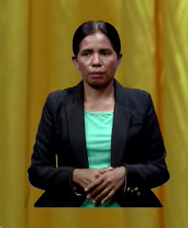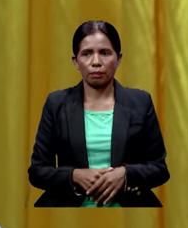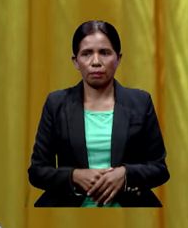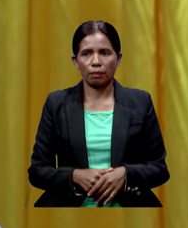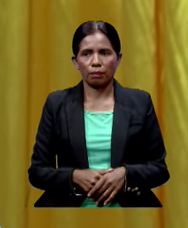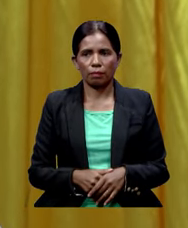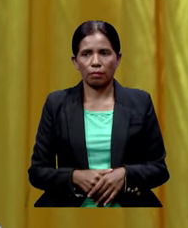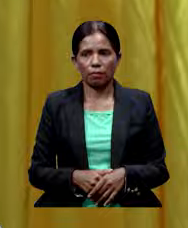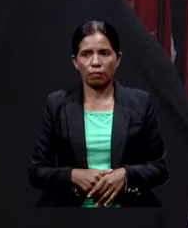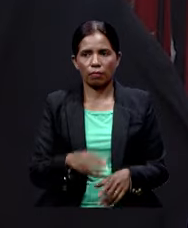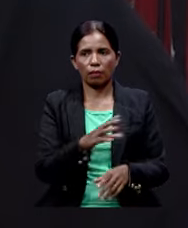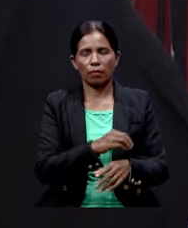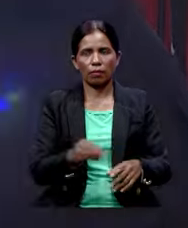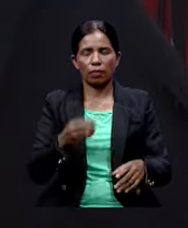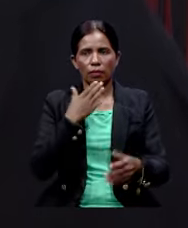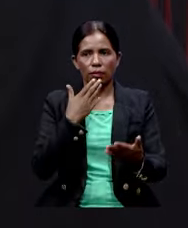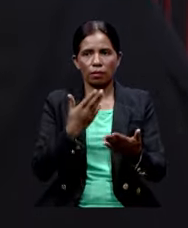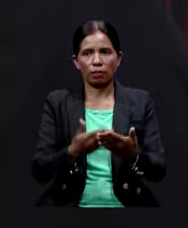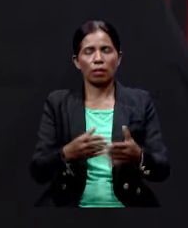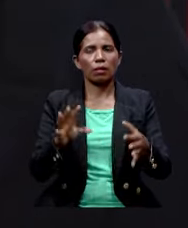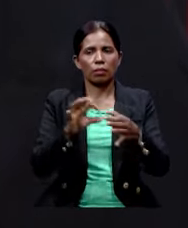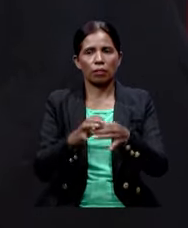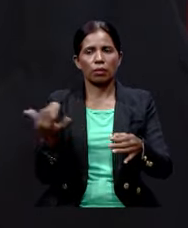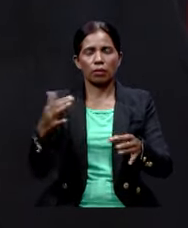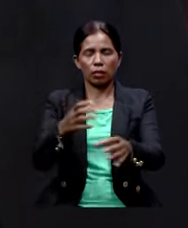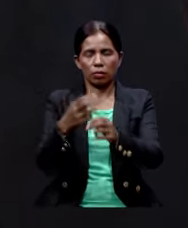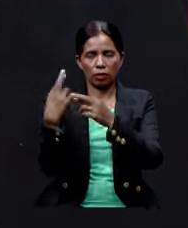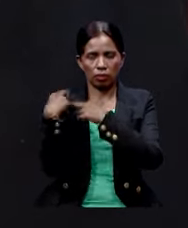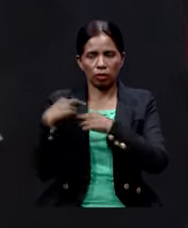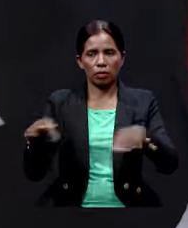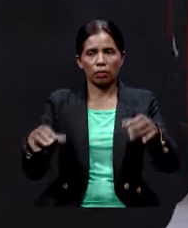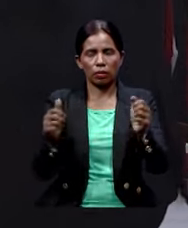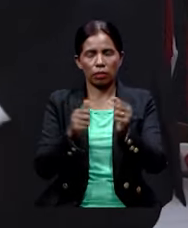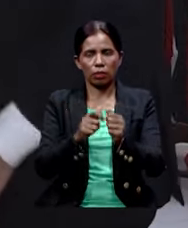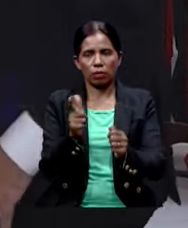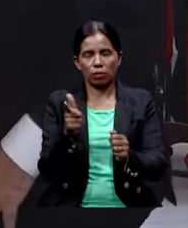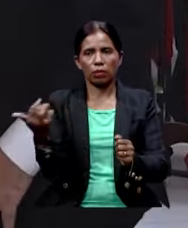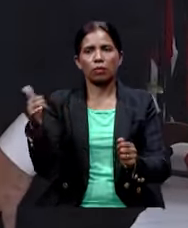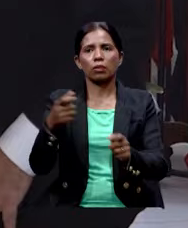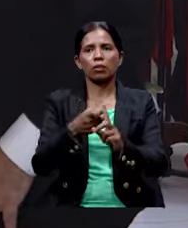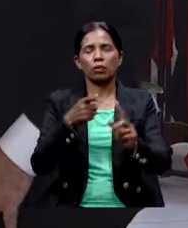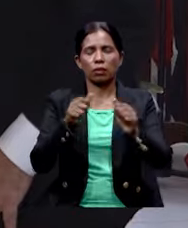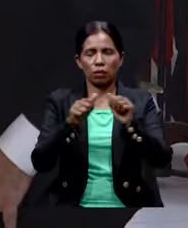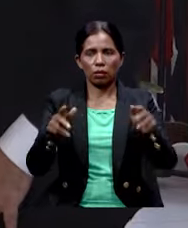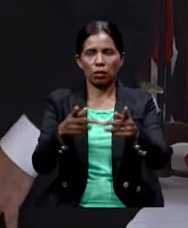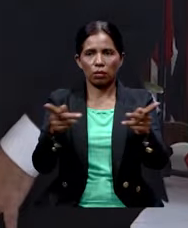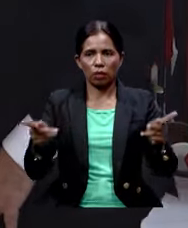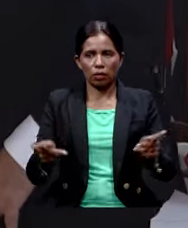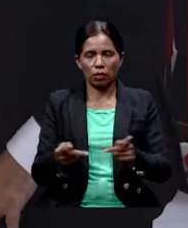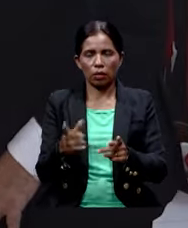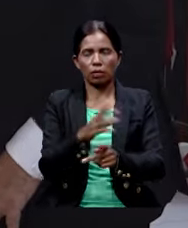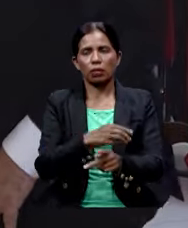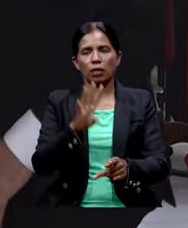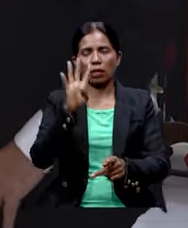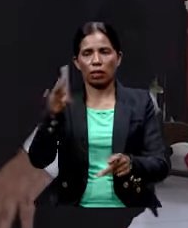janeiro. Marca poder local. Membro CNB Maximo Posse, Ramuto Cronulo Racing, Rússi Sirané, administrador posto, administrativo